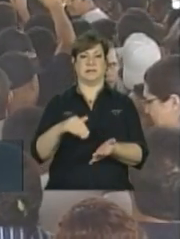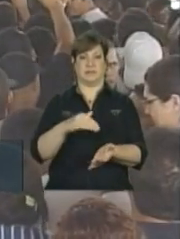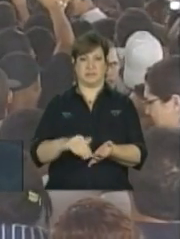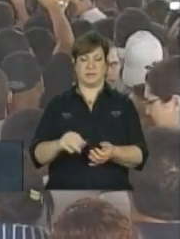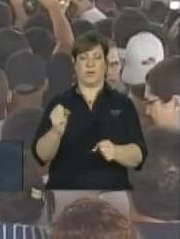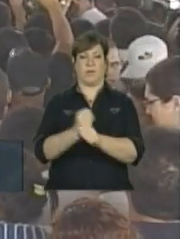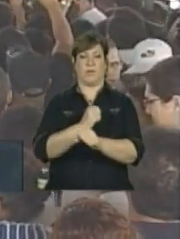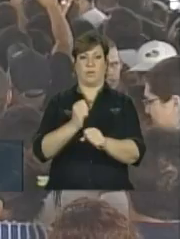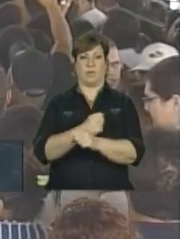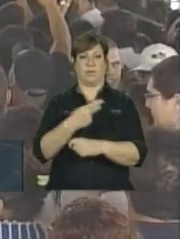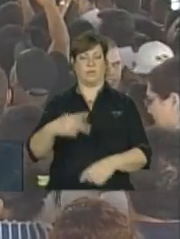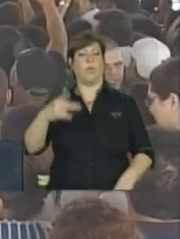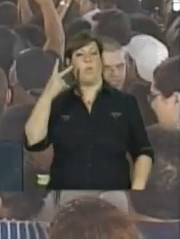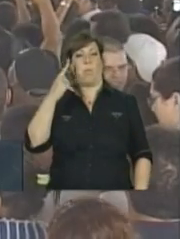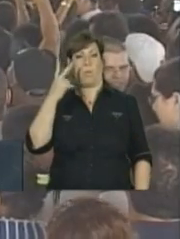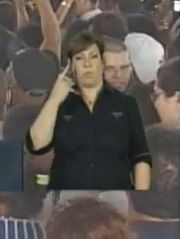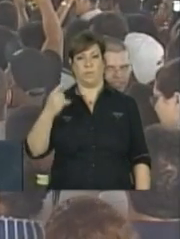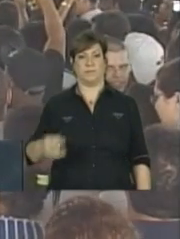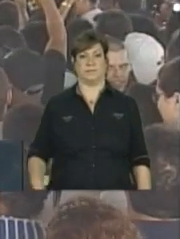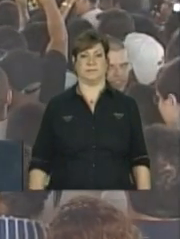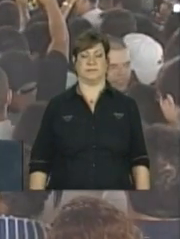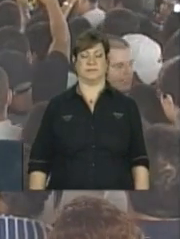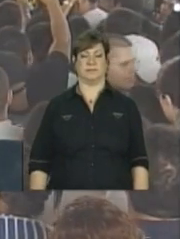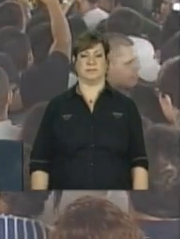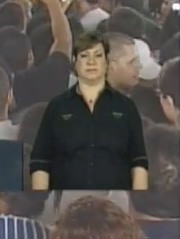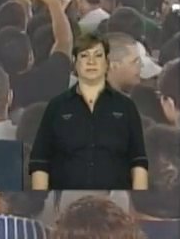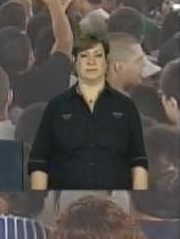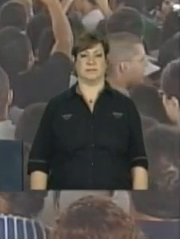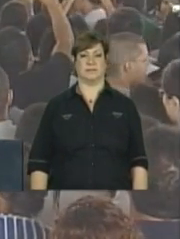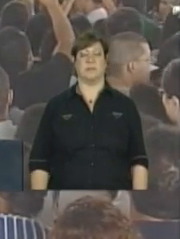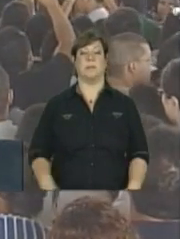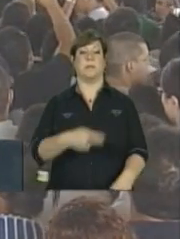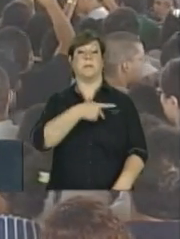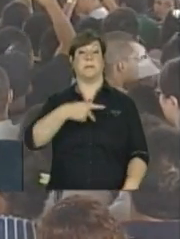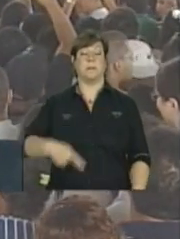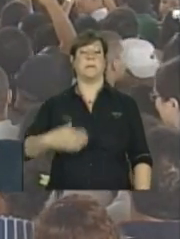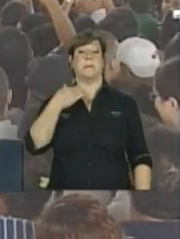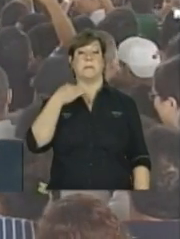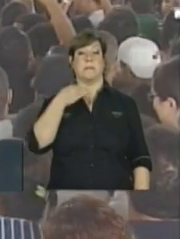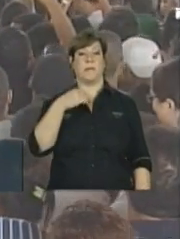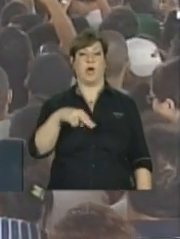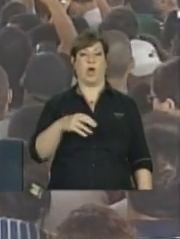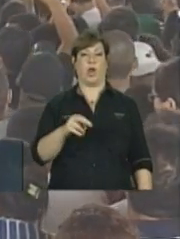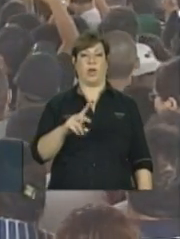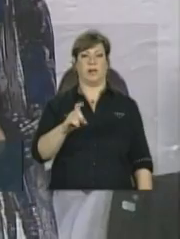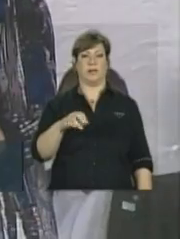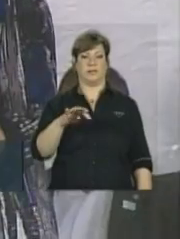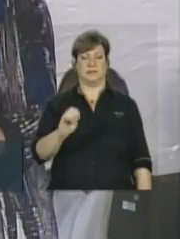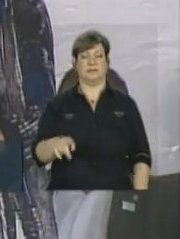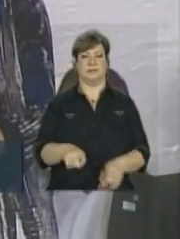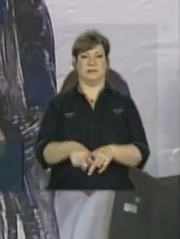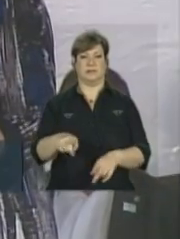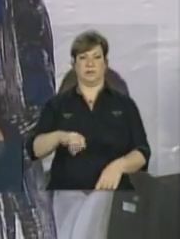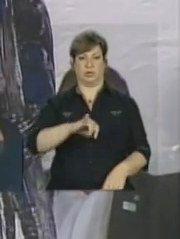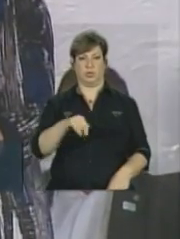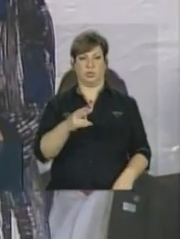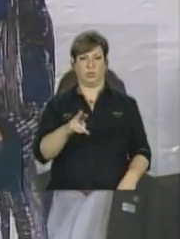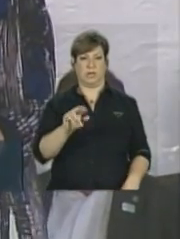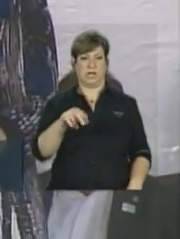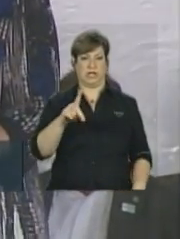de Infraestrutura do Ceará, o presidente do Banco do Nordeste, o Jurandir